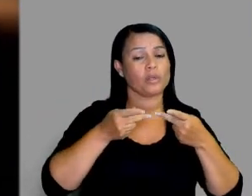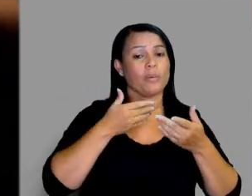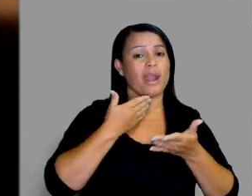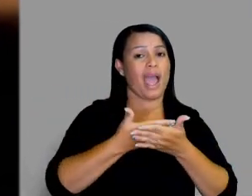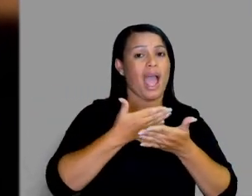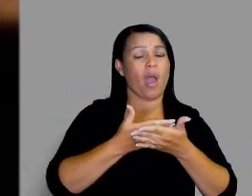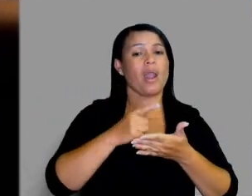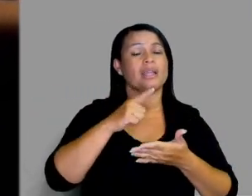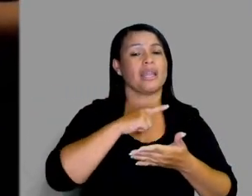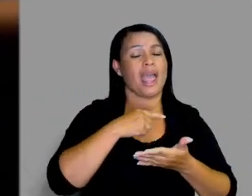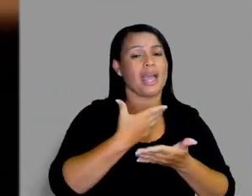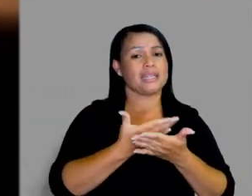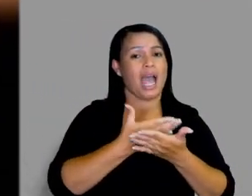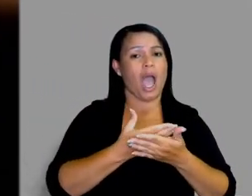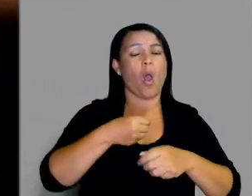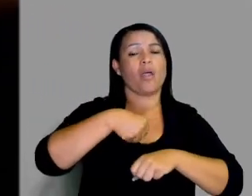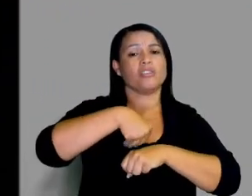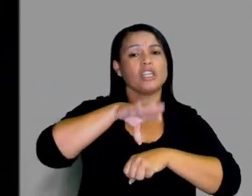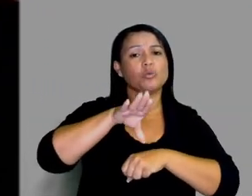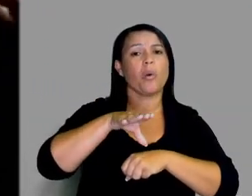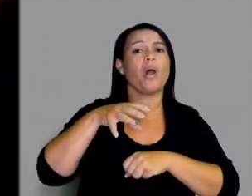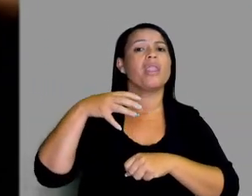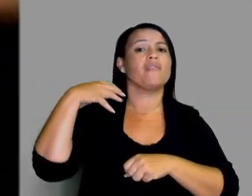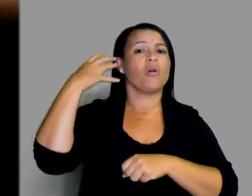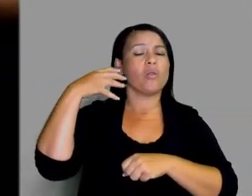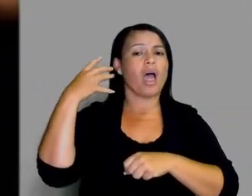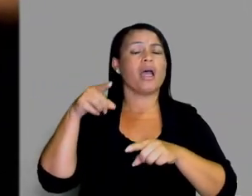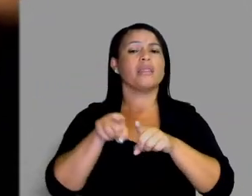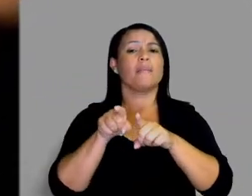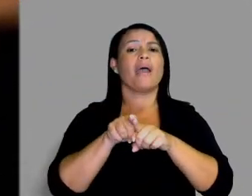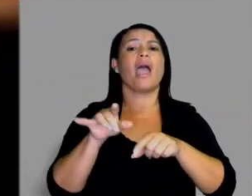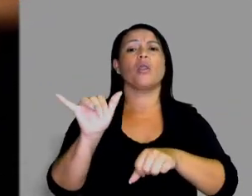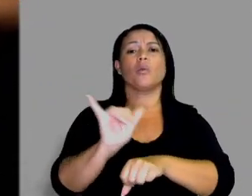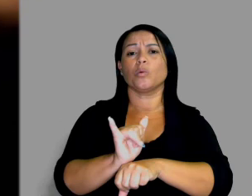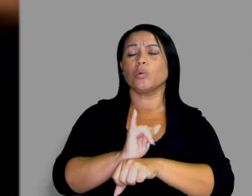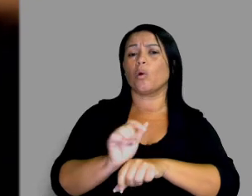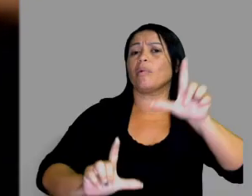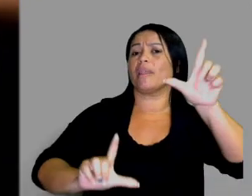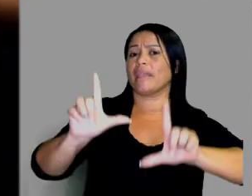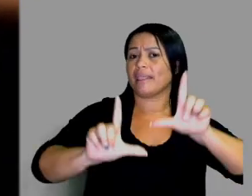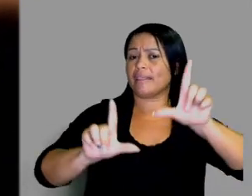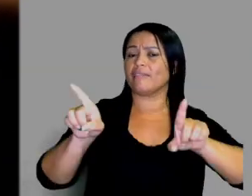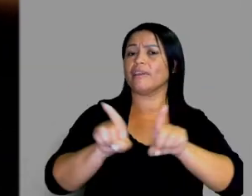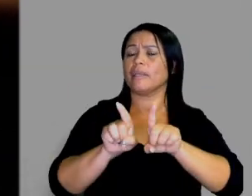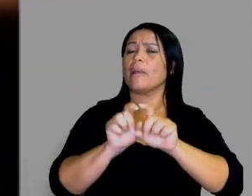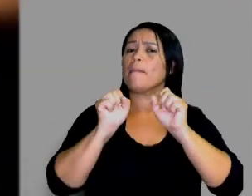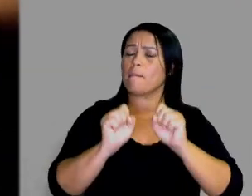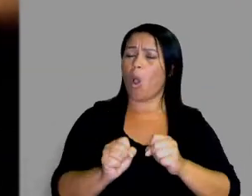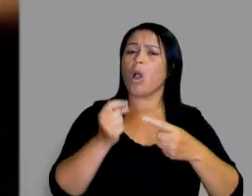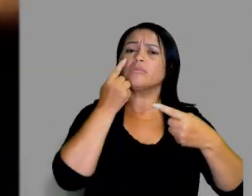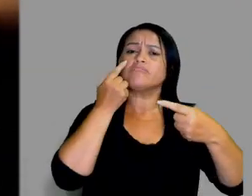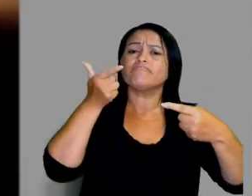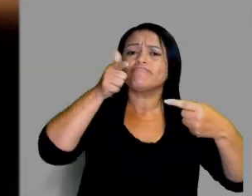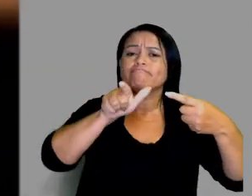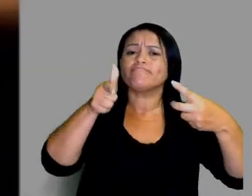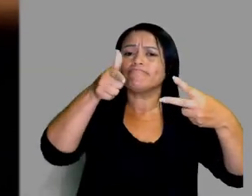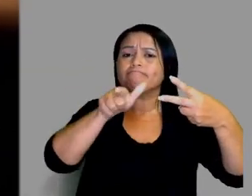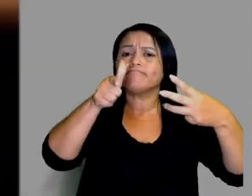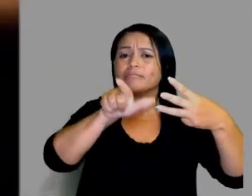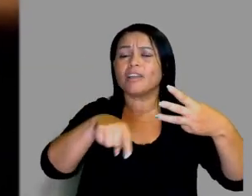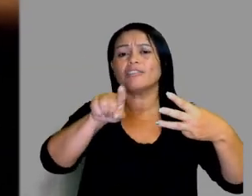Essas aulas vão estar disponíveis, tanto na rádio quanto na TV e no YouTube. Vocês podem estar sempre revendo, tá